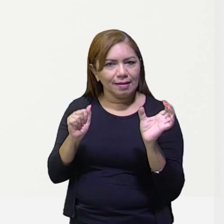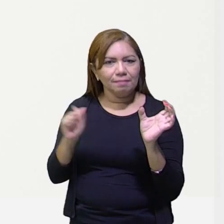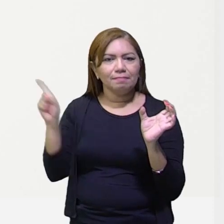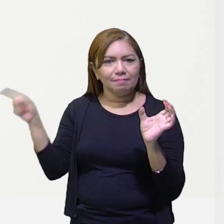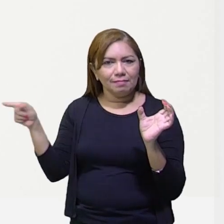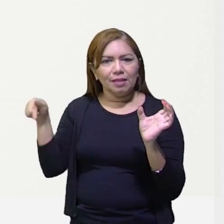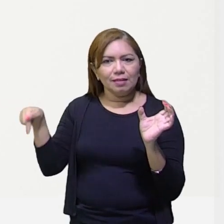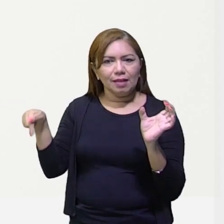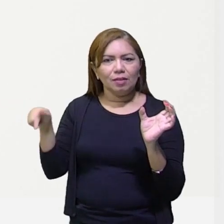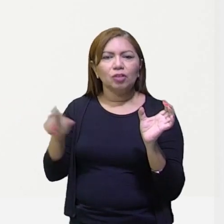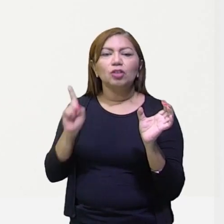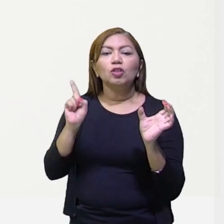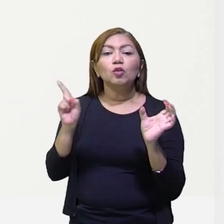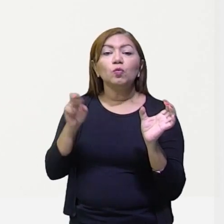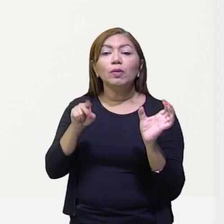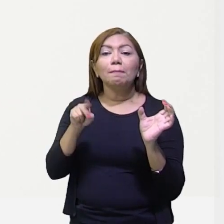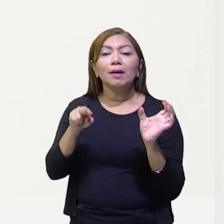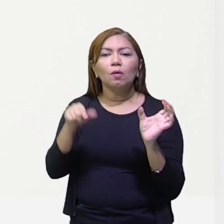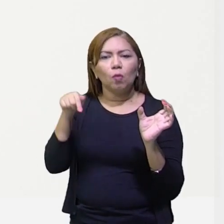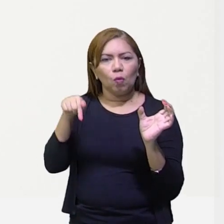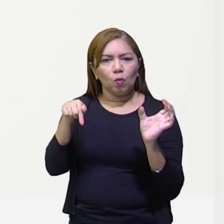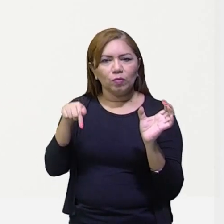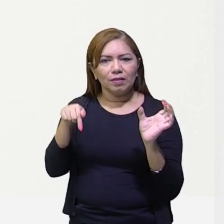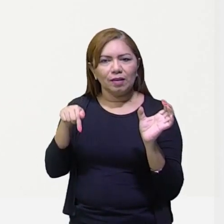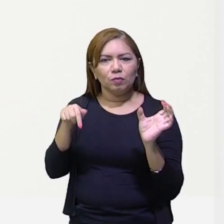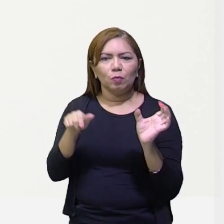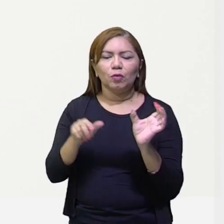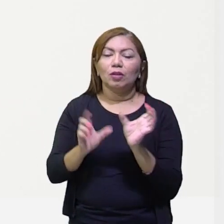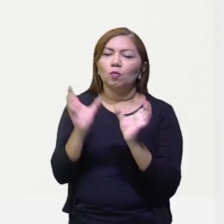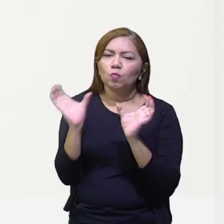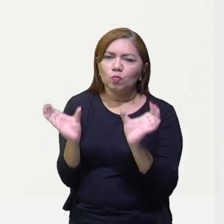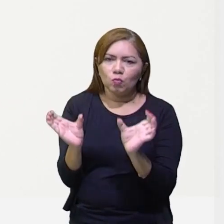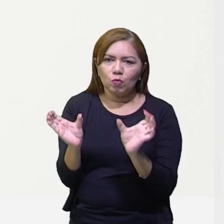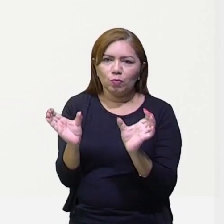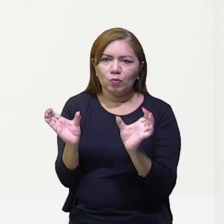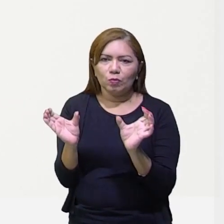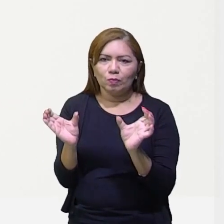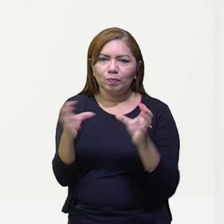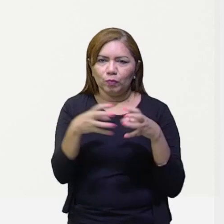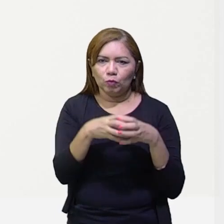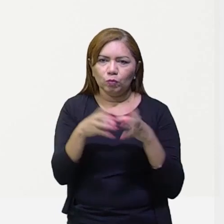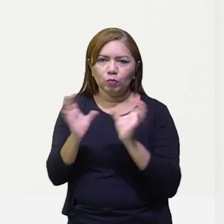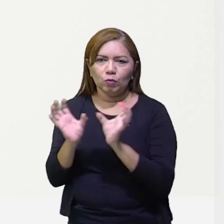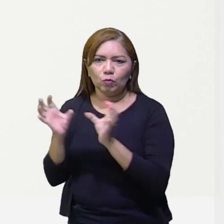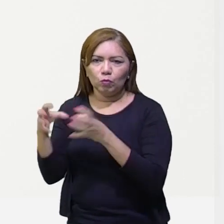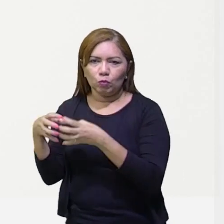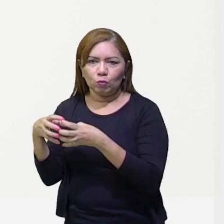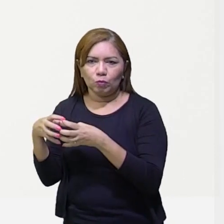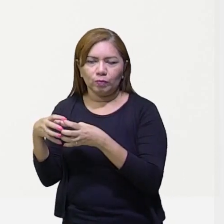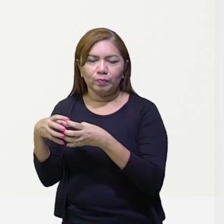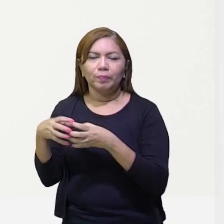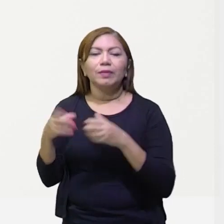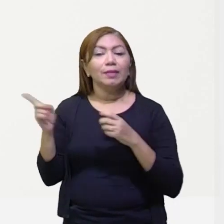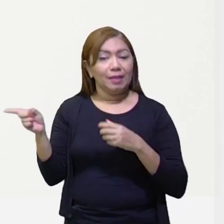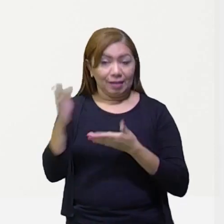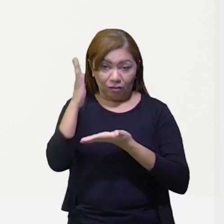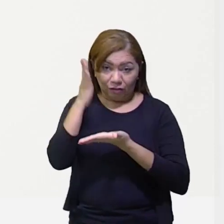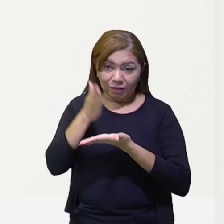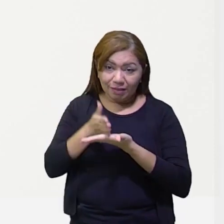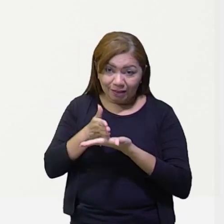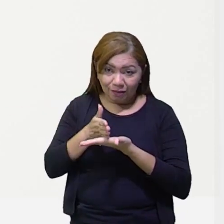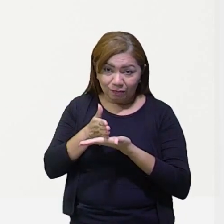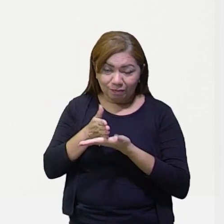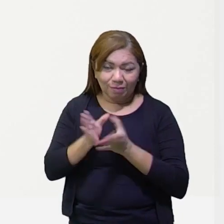bombons e o seu irmão também ficou com quanto? 7 bombons, tá certo? Então, novamente, nós temos aí a divisão,